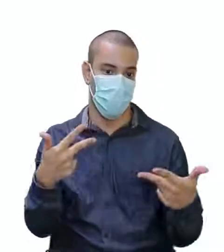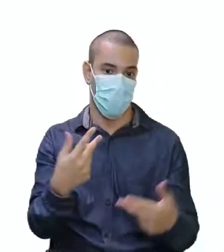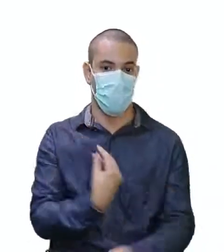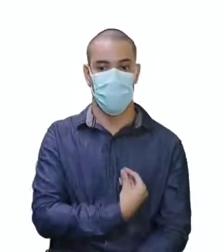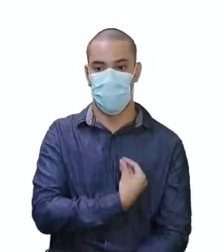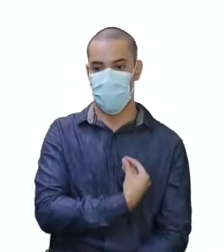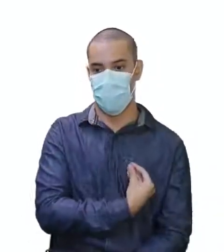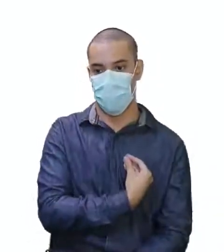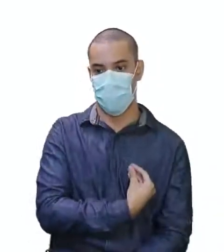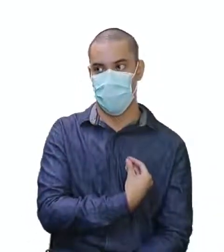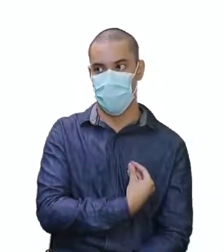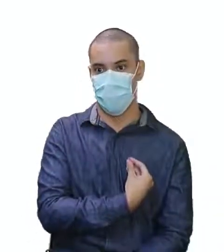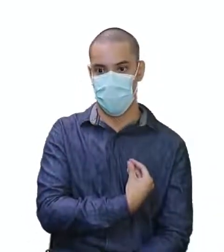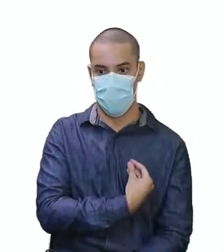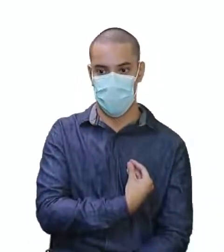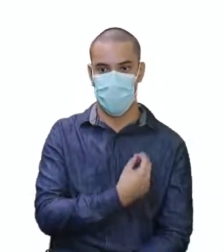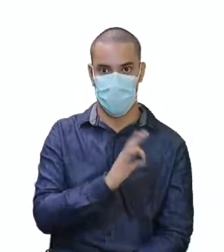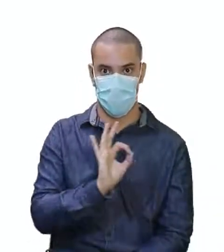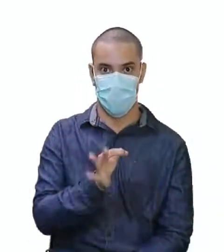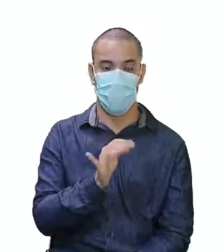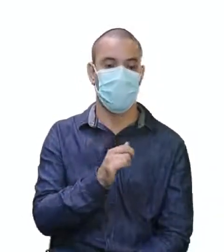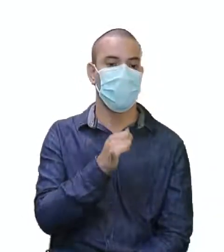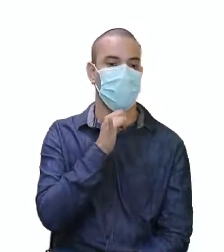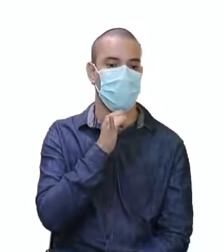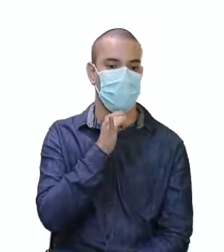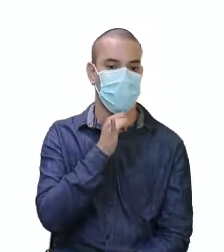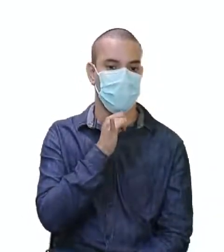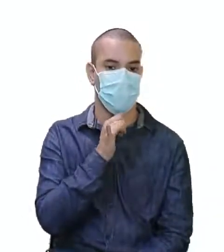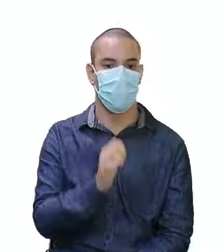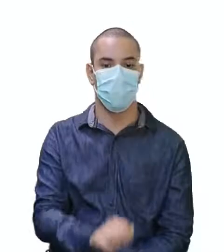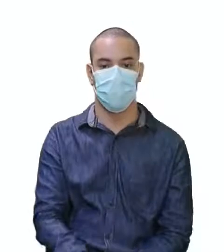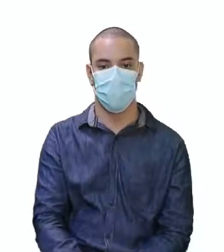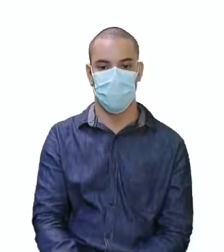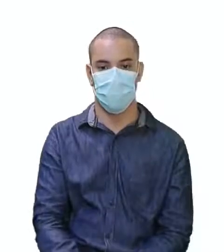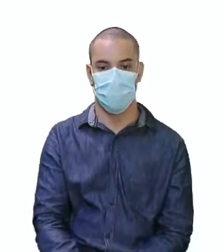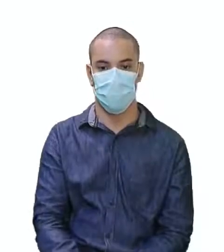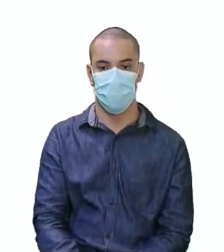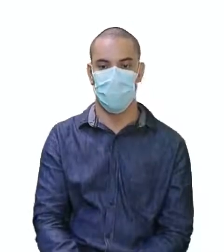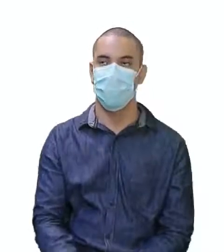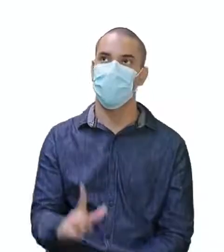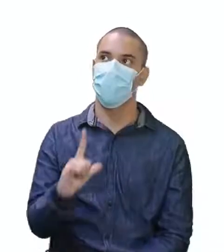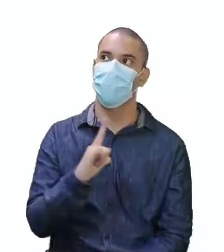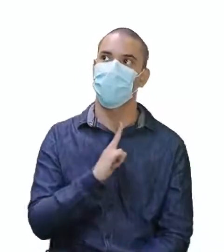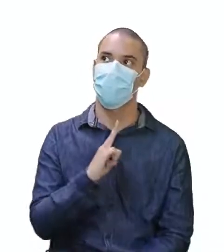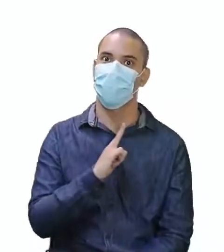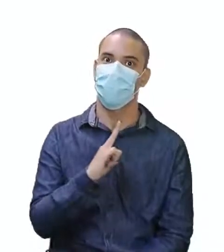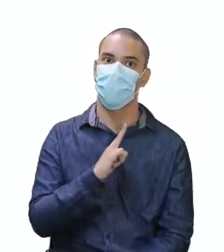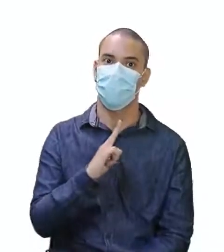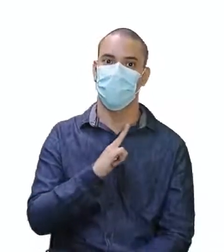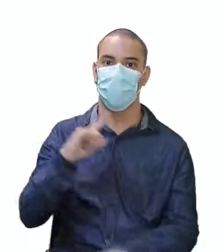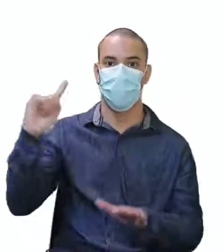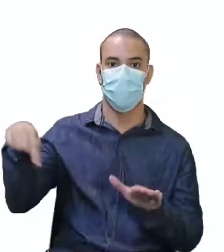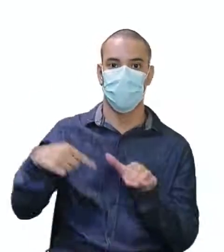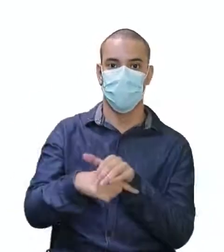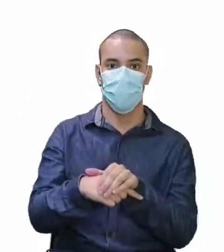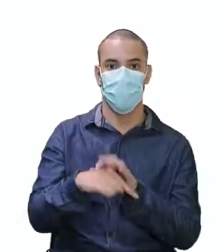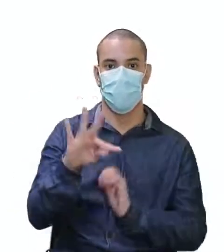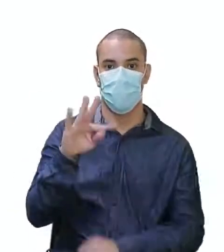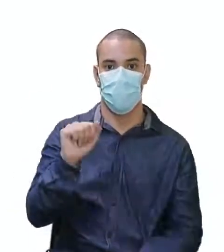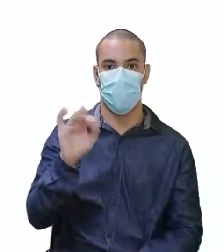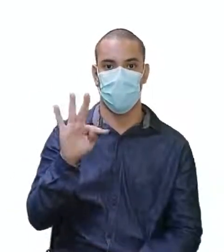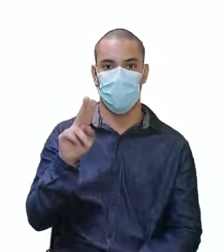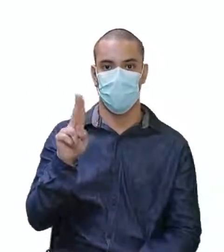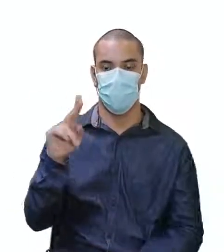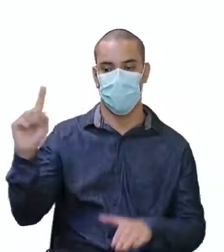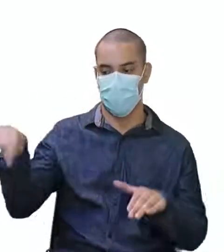vive, né? Por exemplo, eu tenho ali um tatu, né?